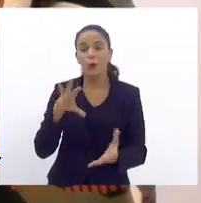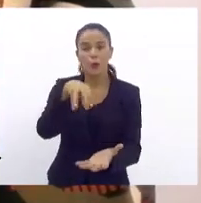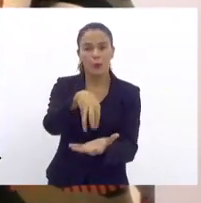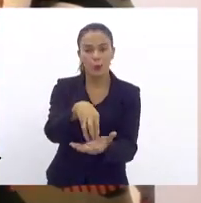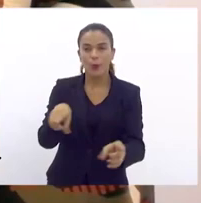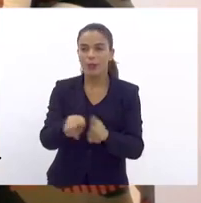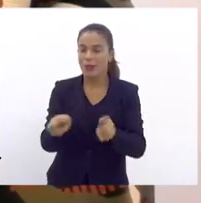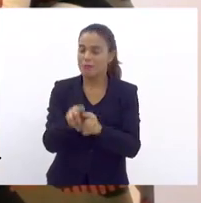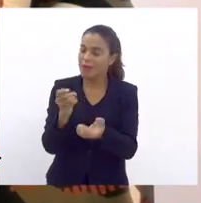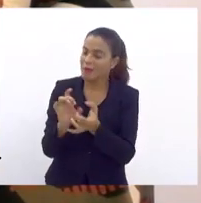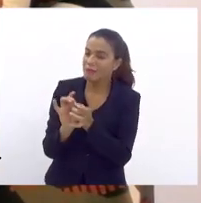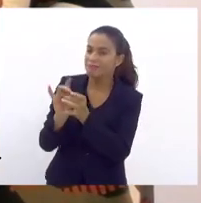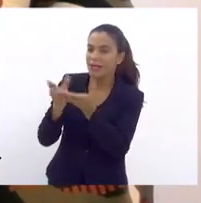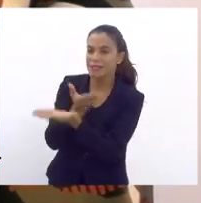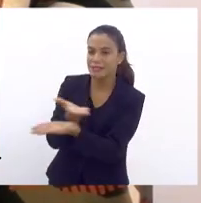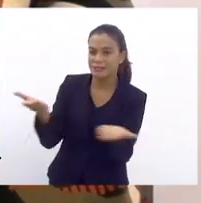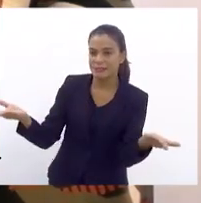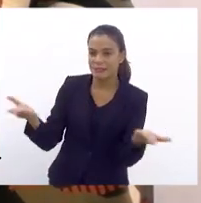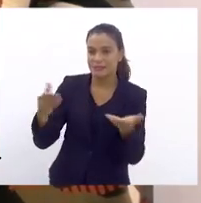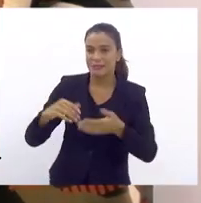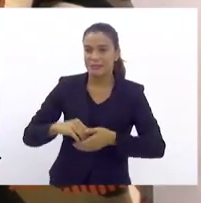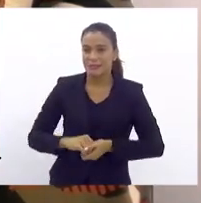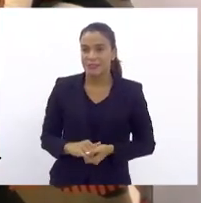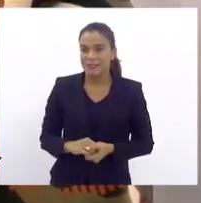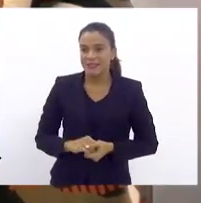também tá de posição e